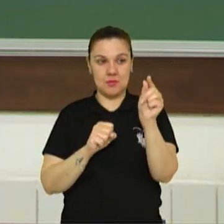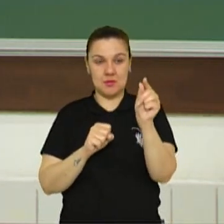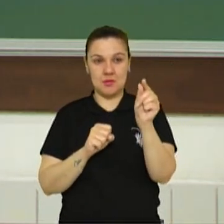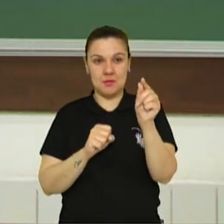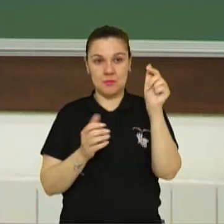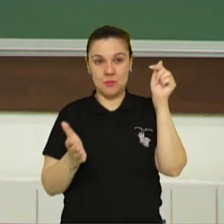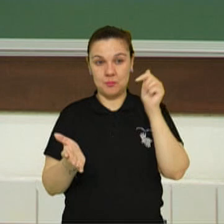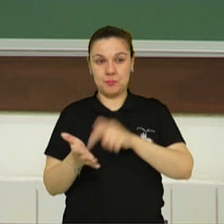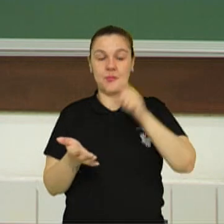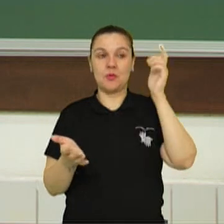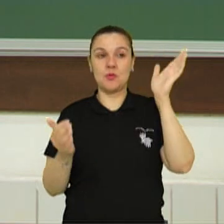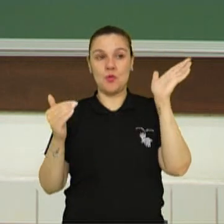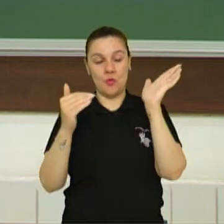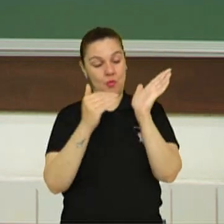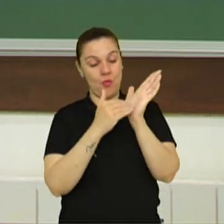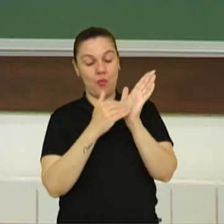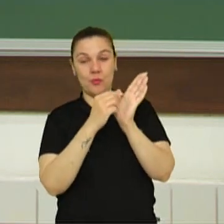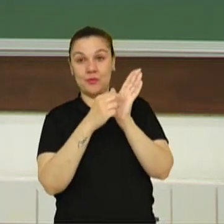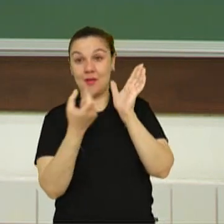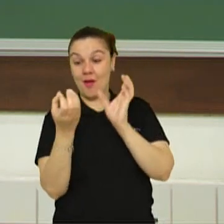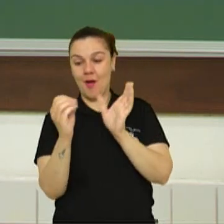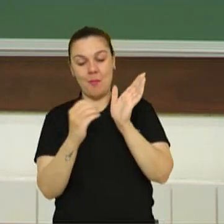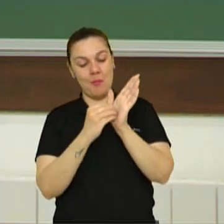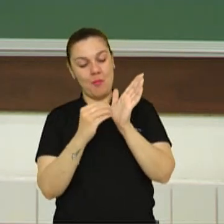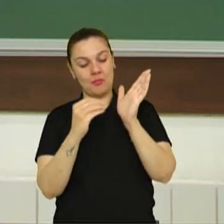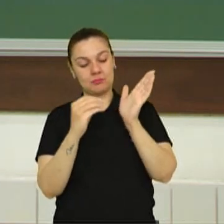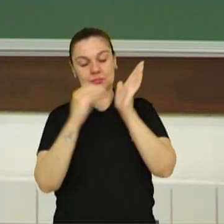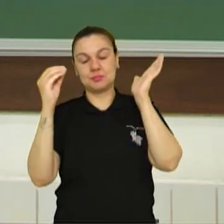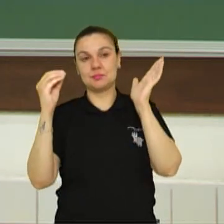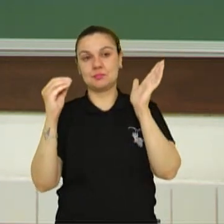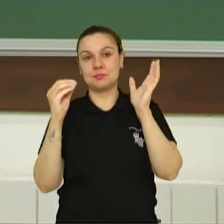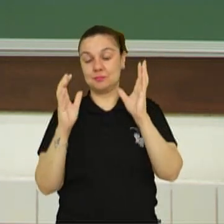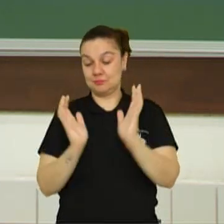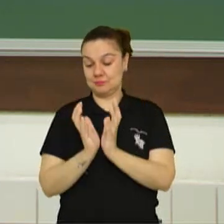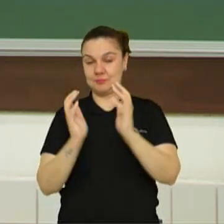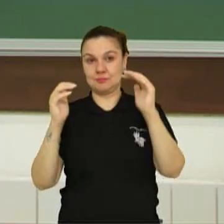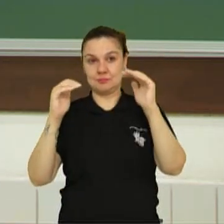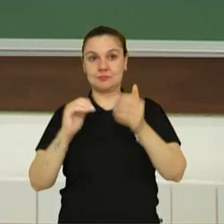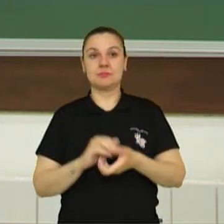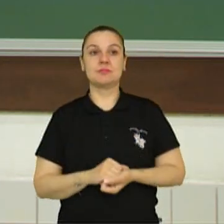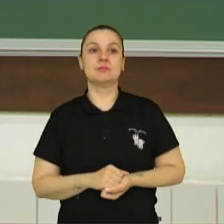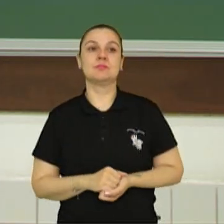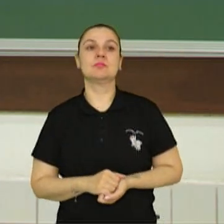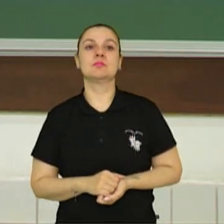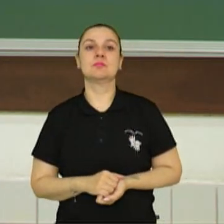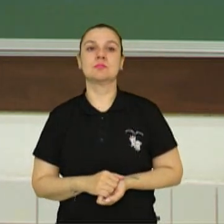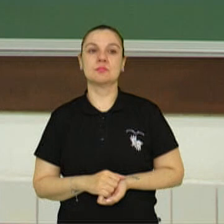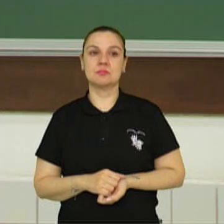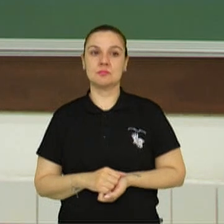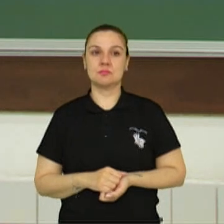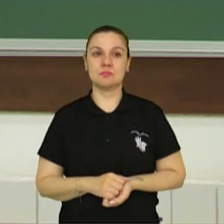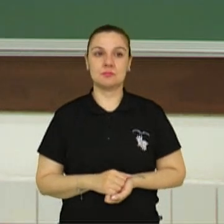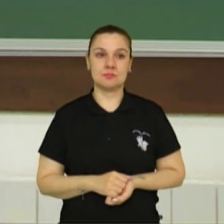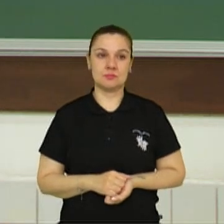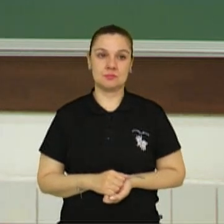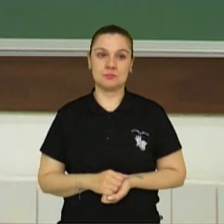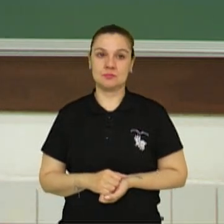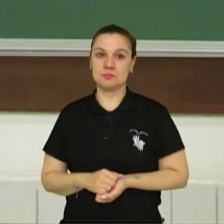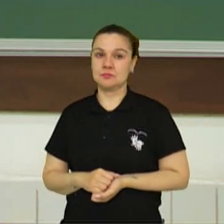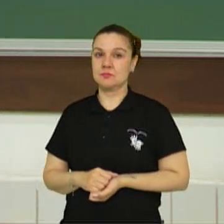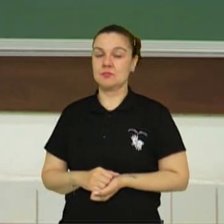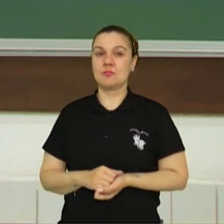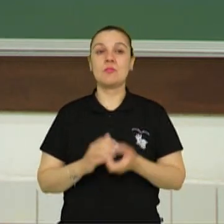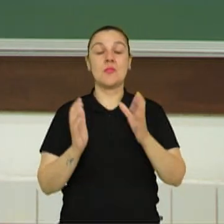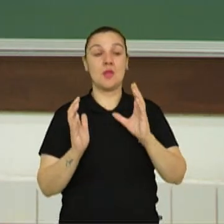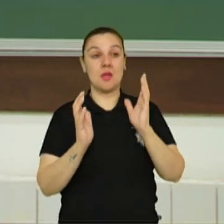1000. É o ponto de contato da bolinha com a raquete, tá? Então, assim, tem todo o